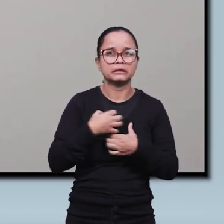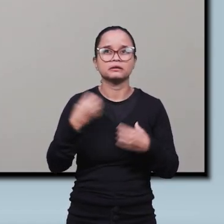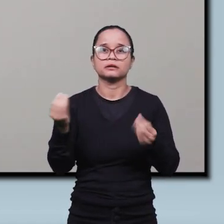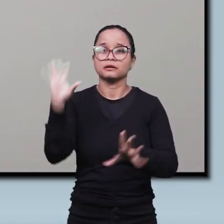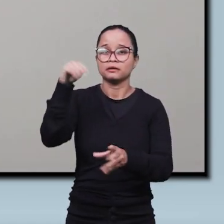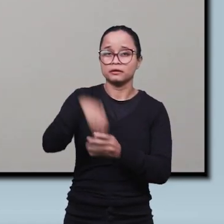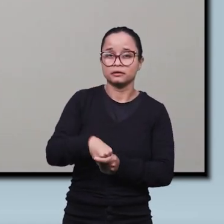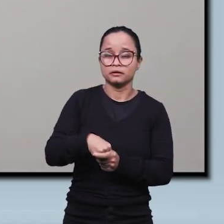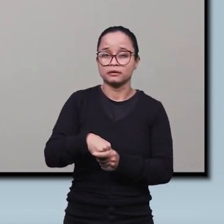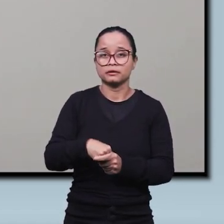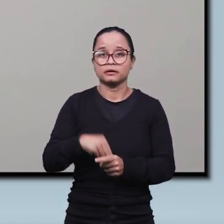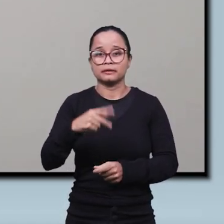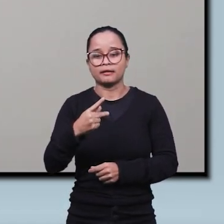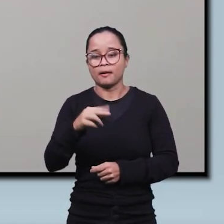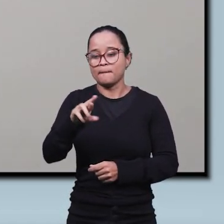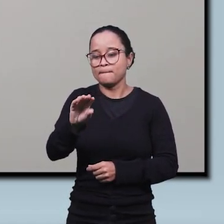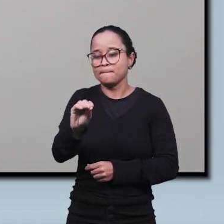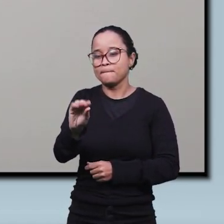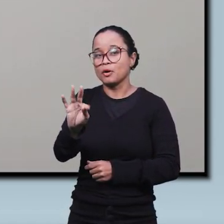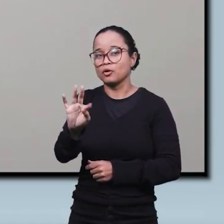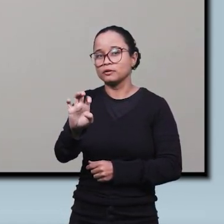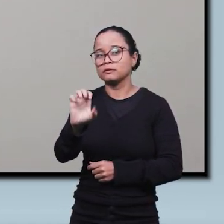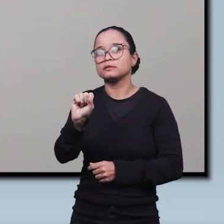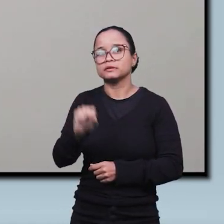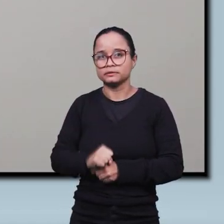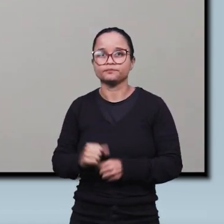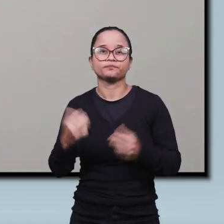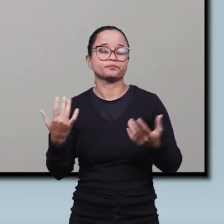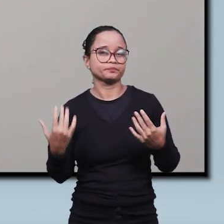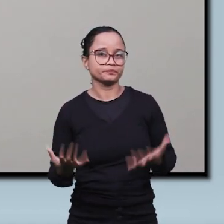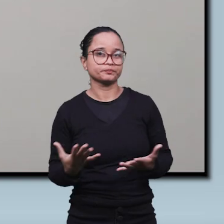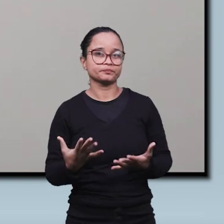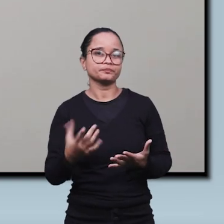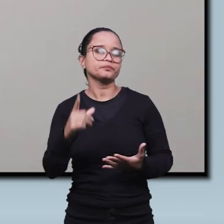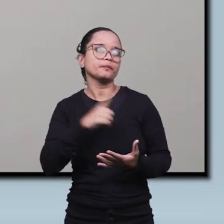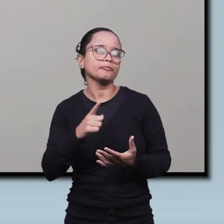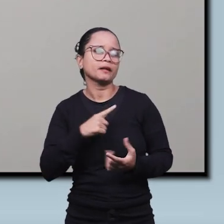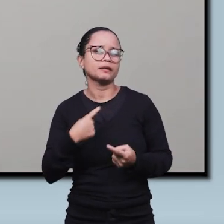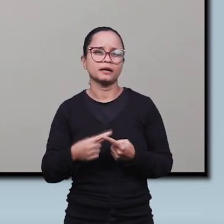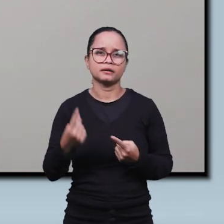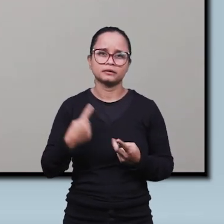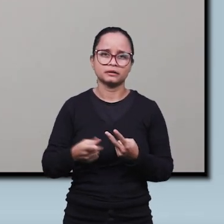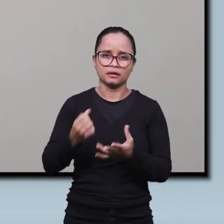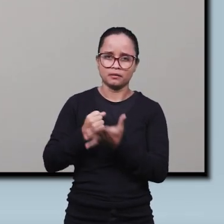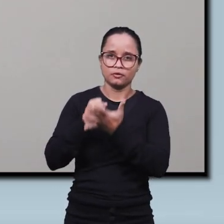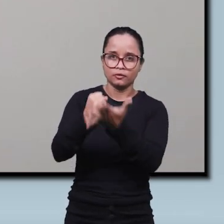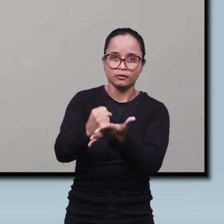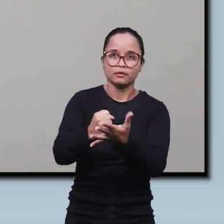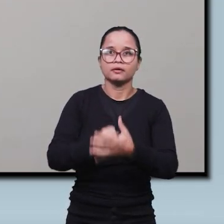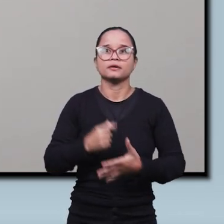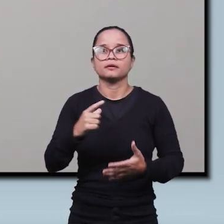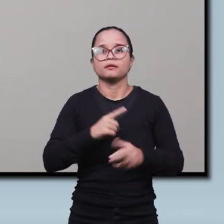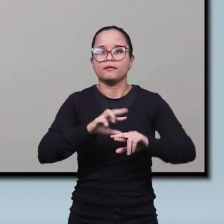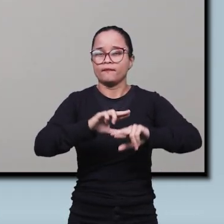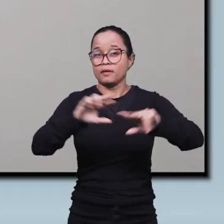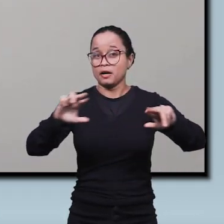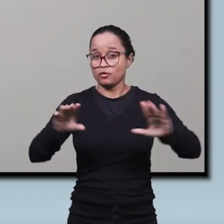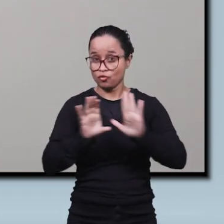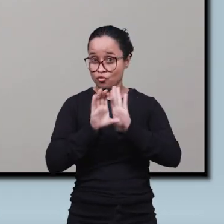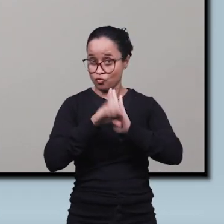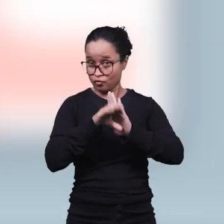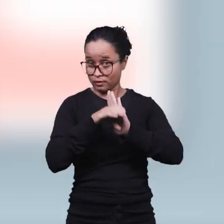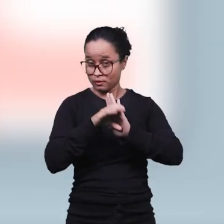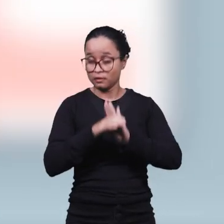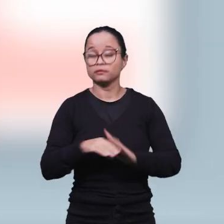Dentro das próteses e órteses, né, nós temos suportes dentro de vários conceitos do